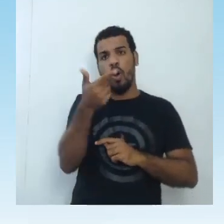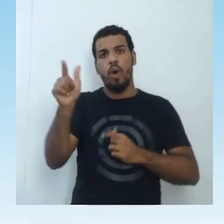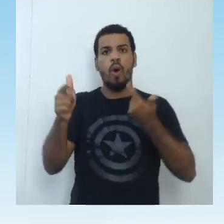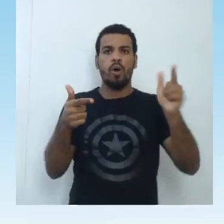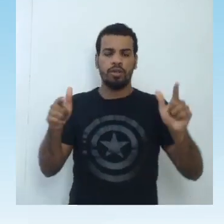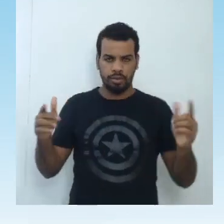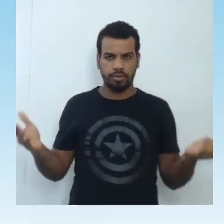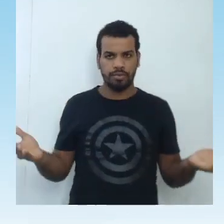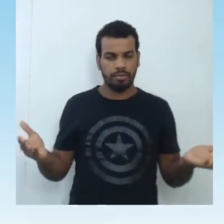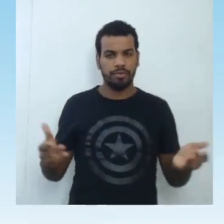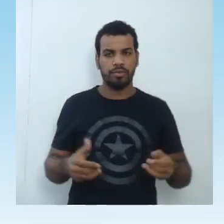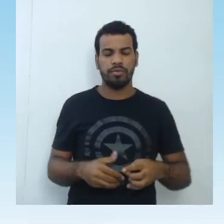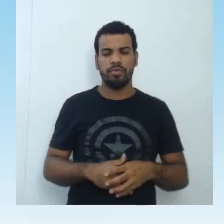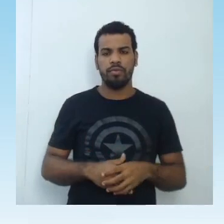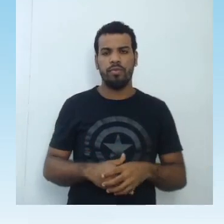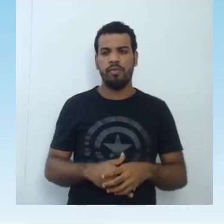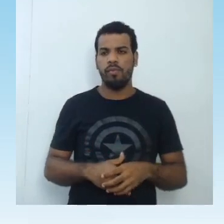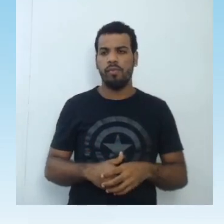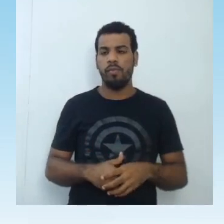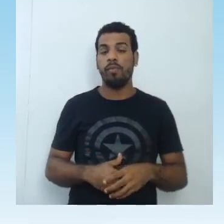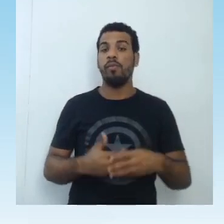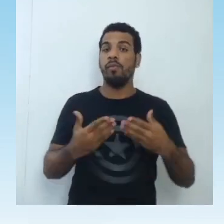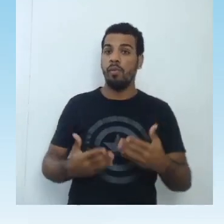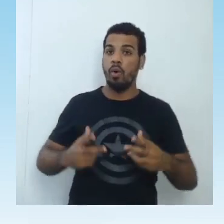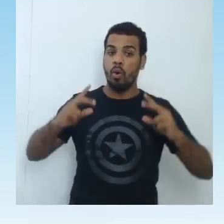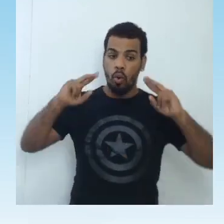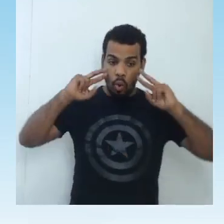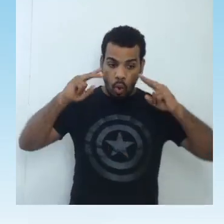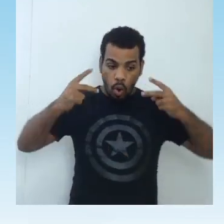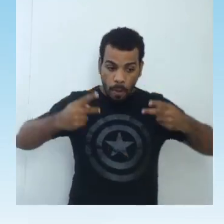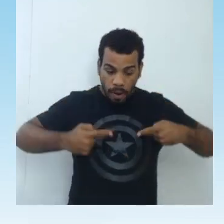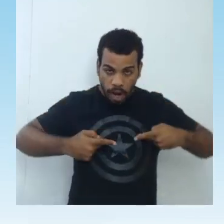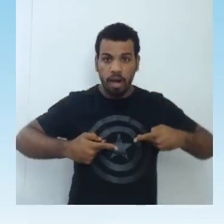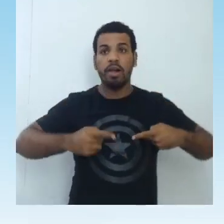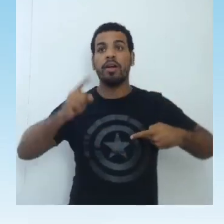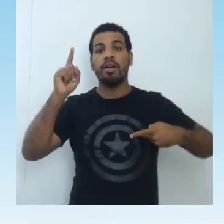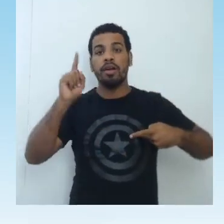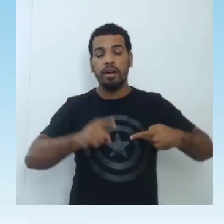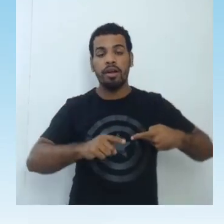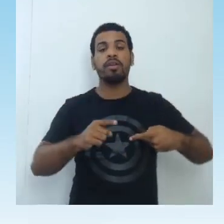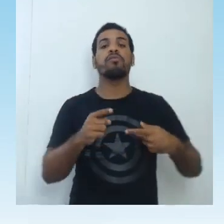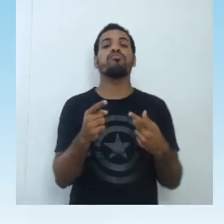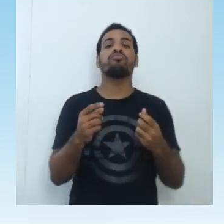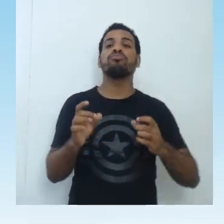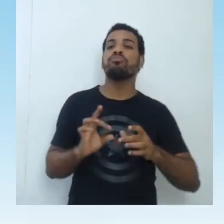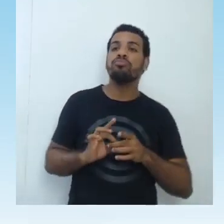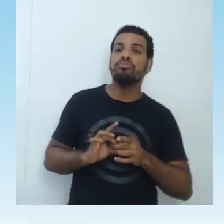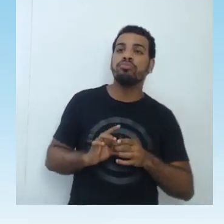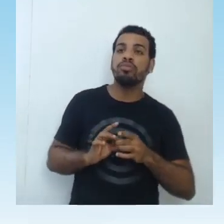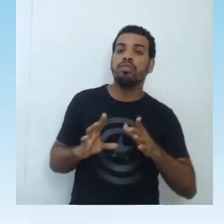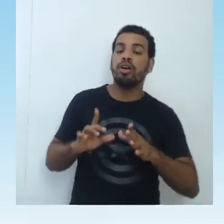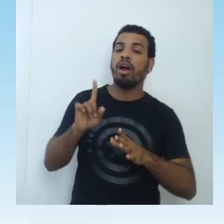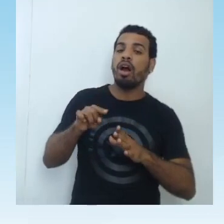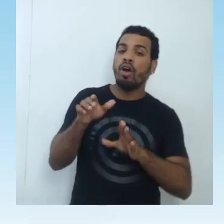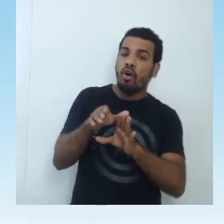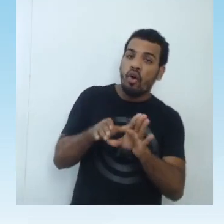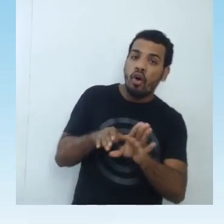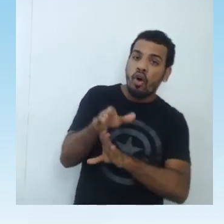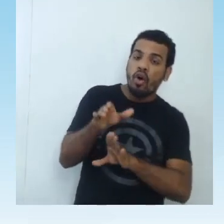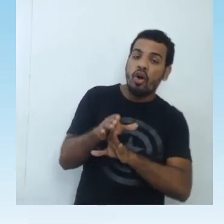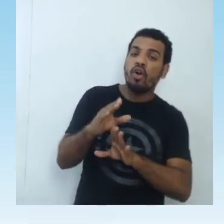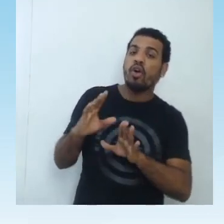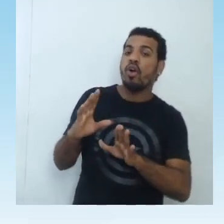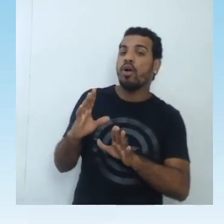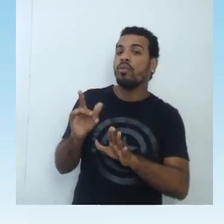pessoas. Então é a conduta do ser humano de forma espontânea e subjetiva que orienta seu